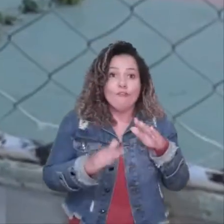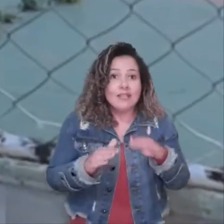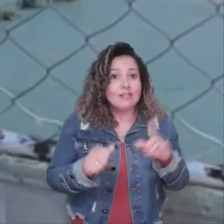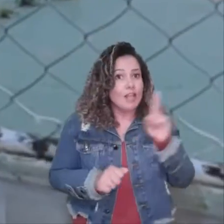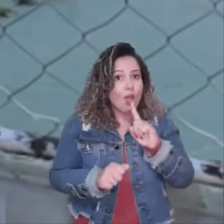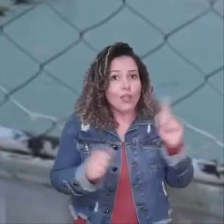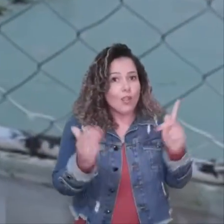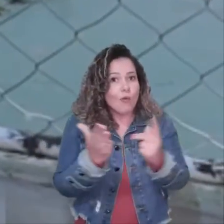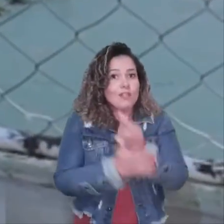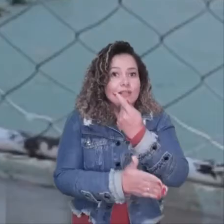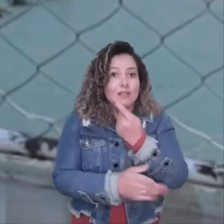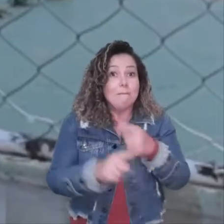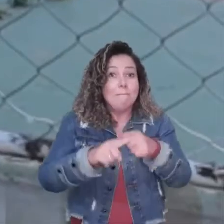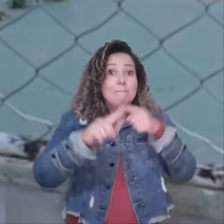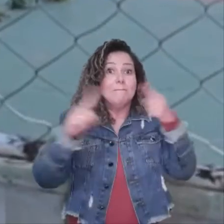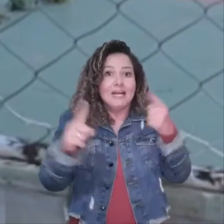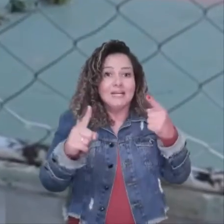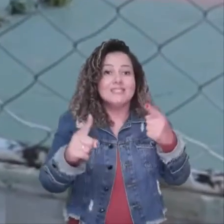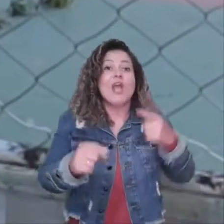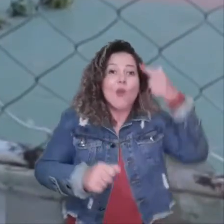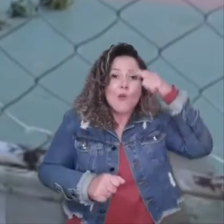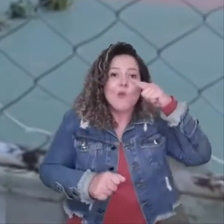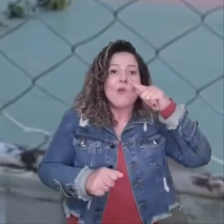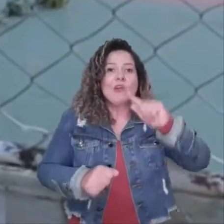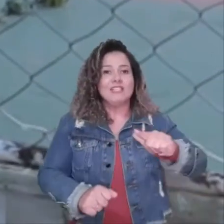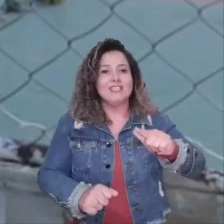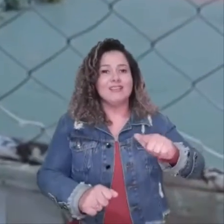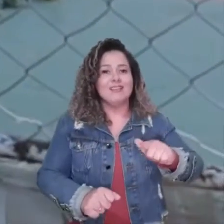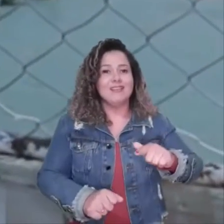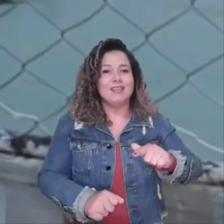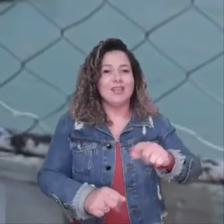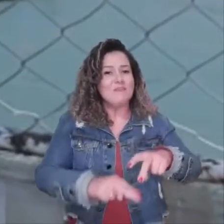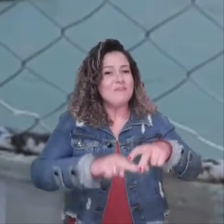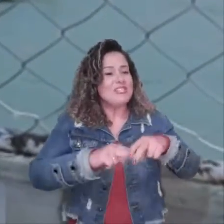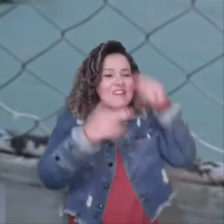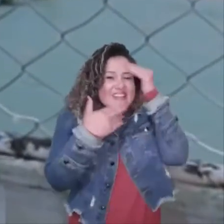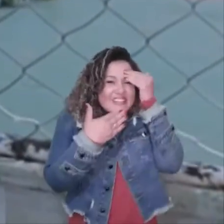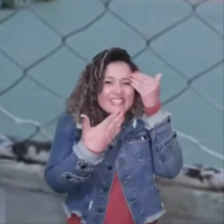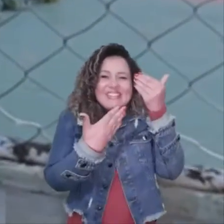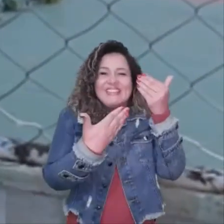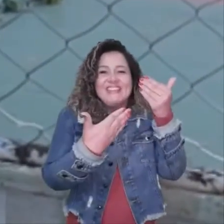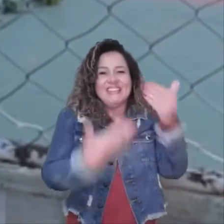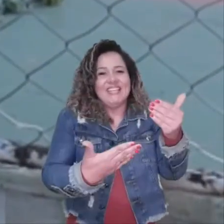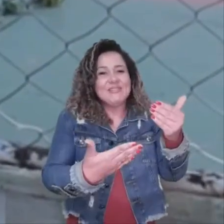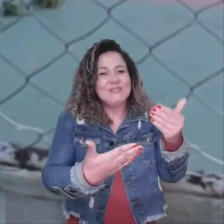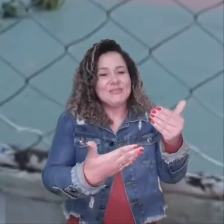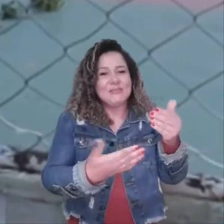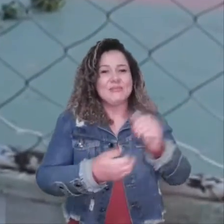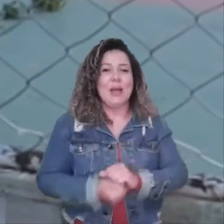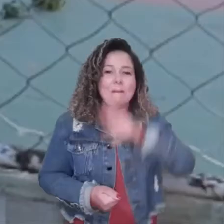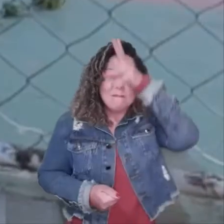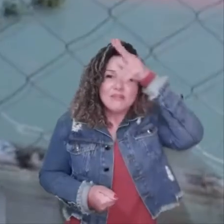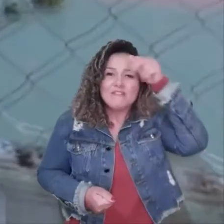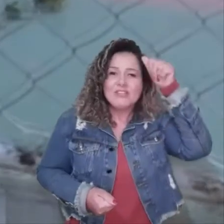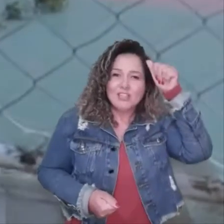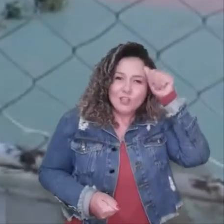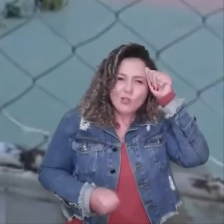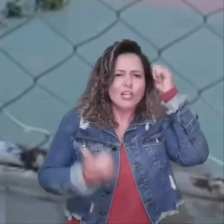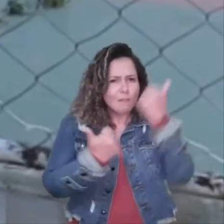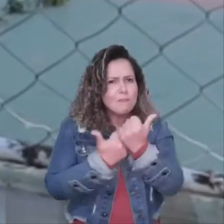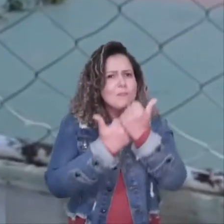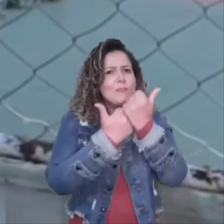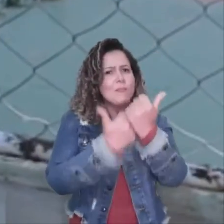É uma coisa que a gente esperava por muito tempo e das vezes que teve eu não consegui, entendeu? Mas estou achando ótimo.